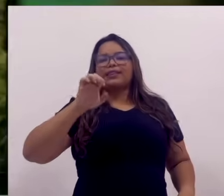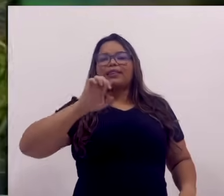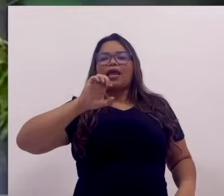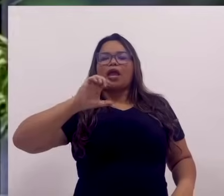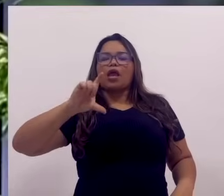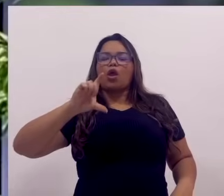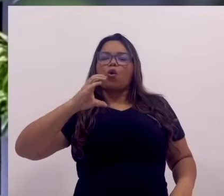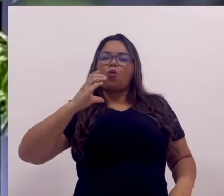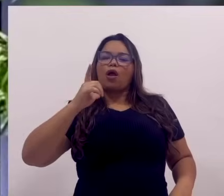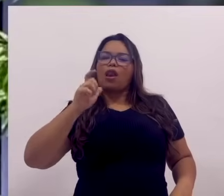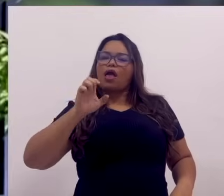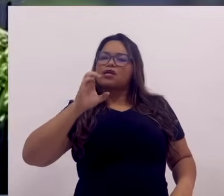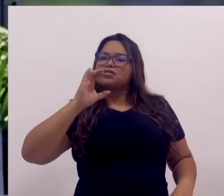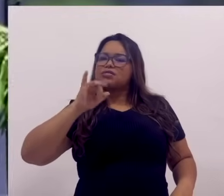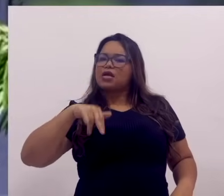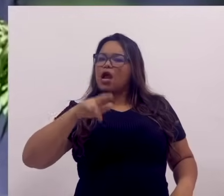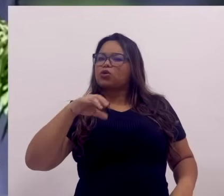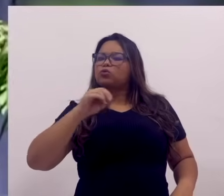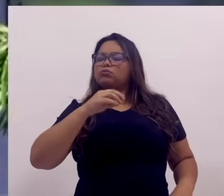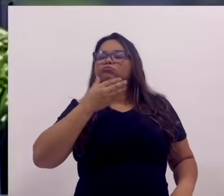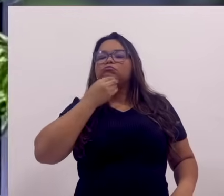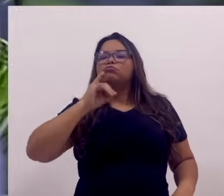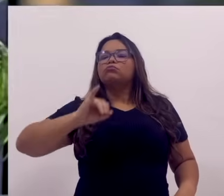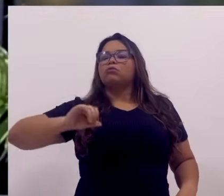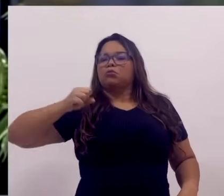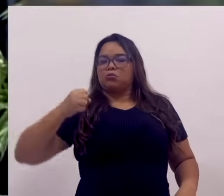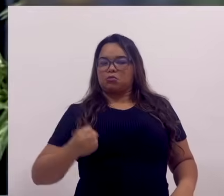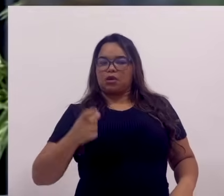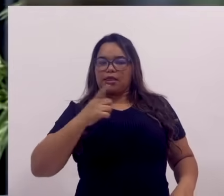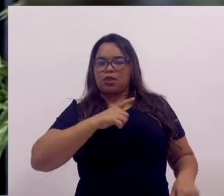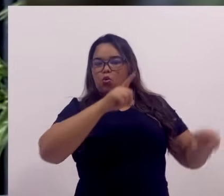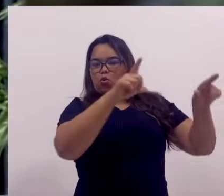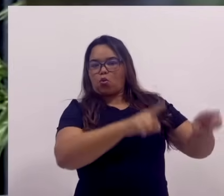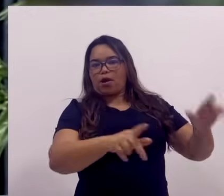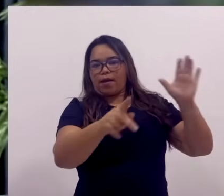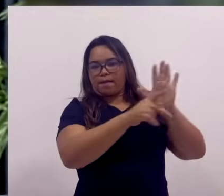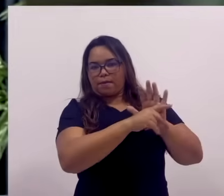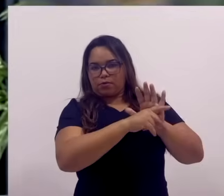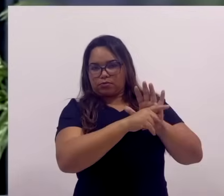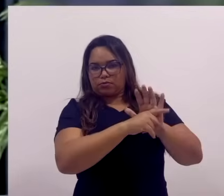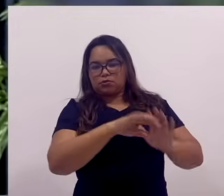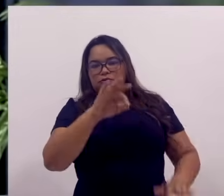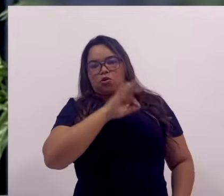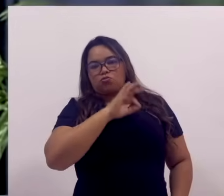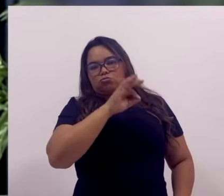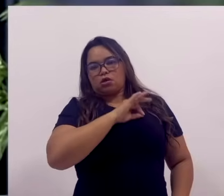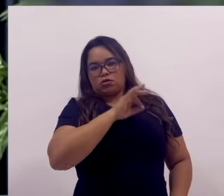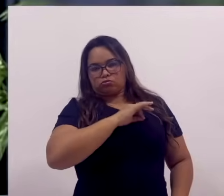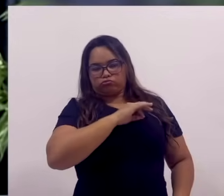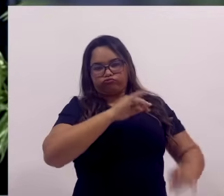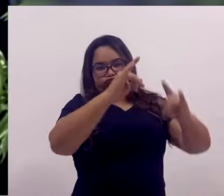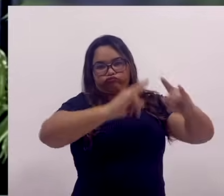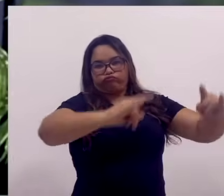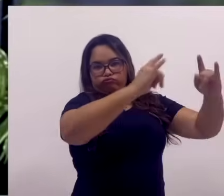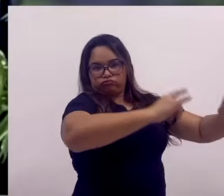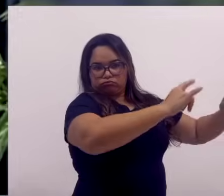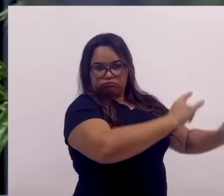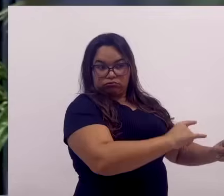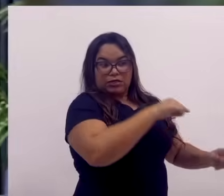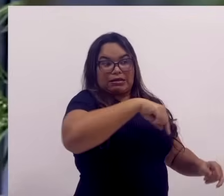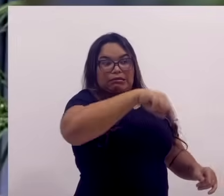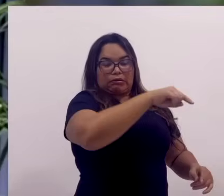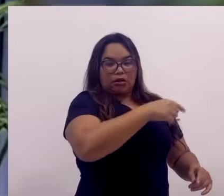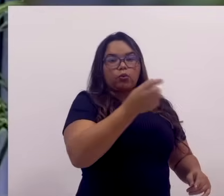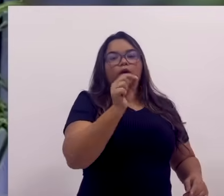Portanto, esse imperador tinha o seu acampamento e os seus soldados aqui, de onde ele dirigiu a sua perseguição à igreja